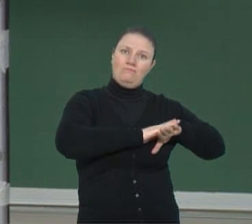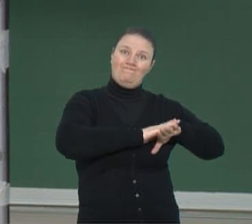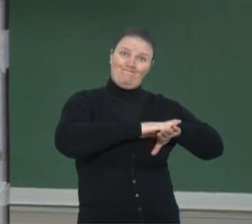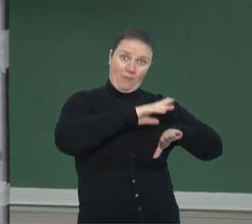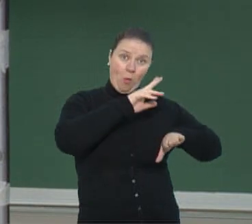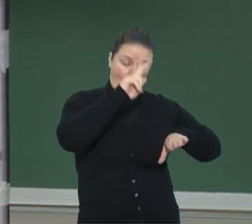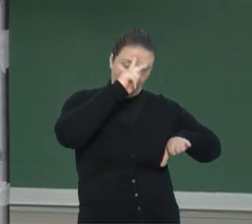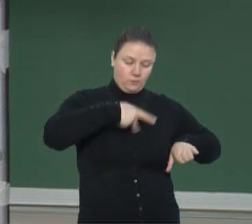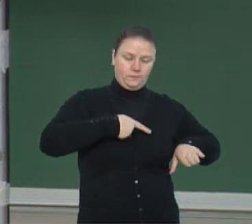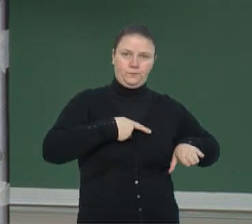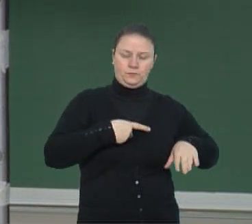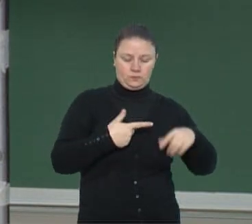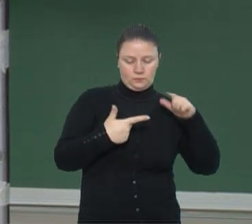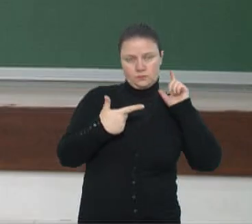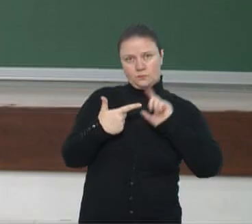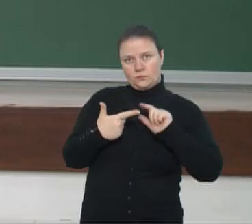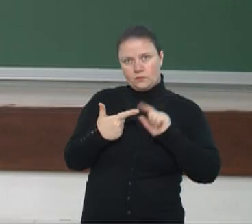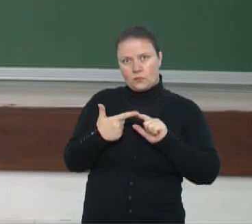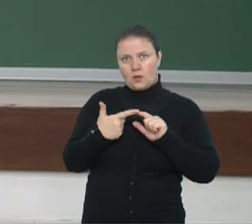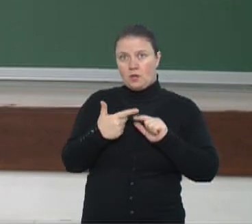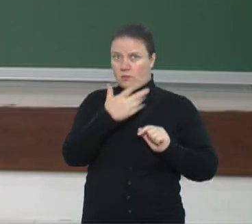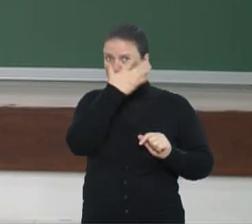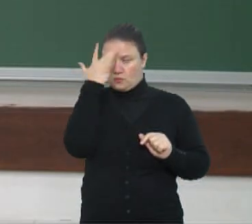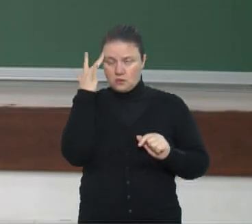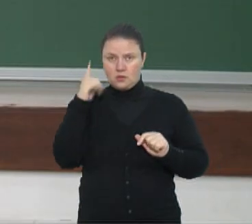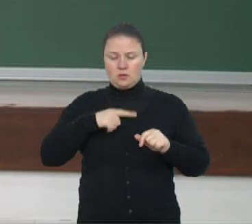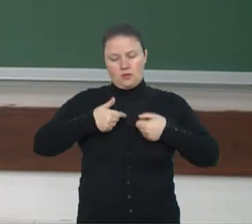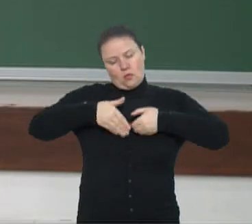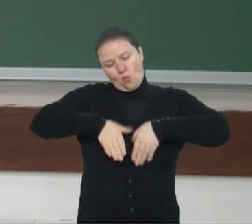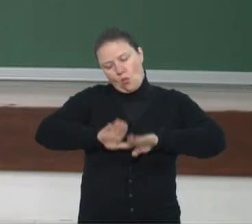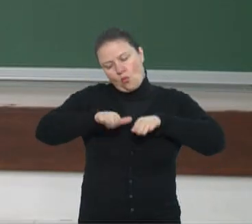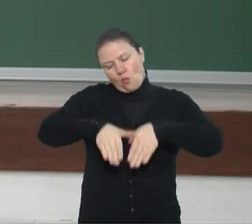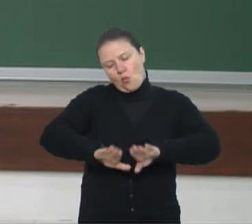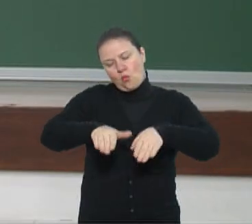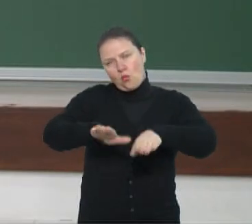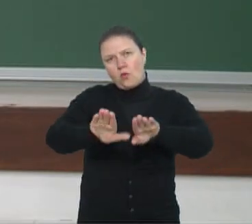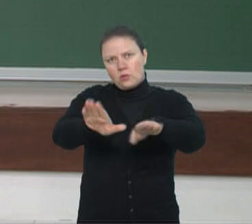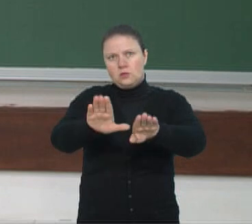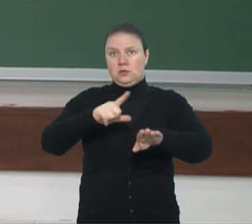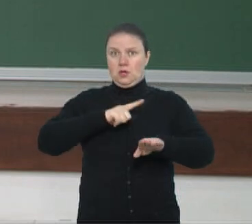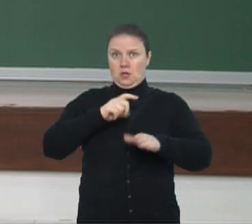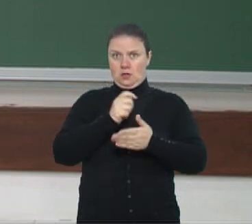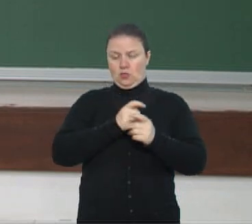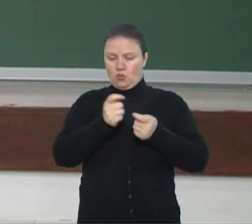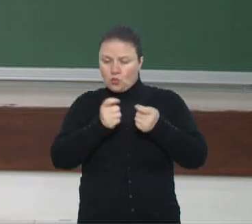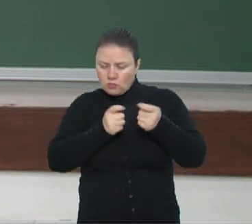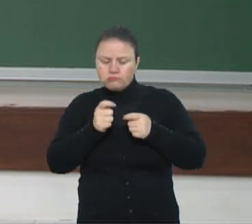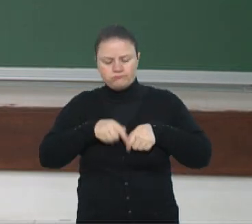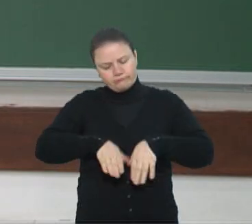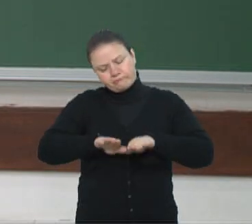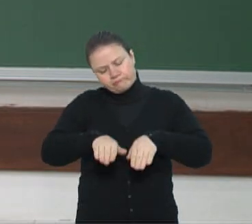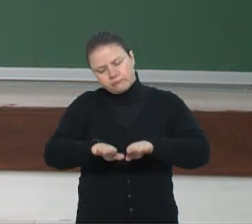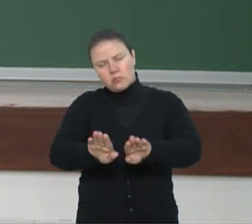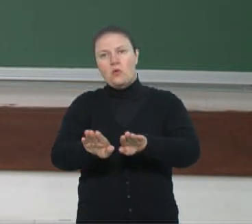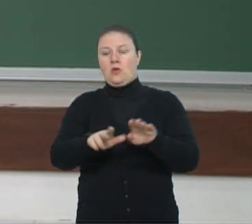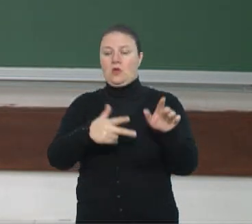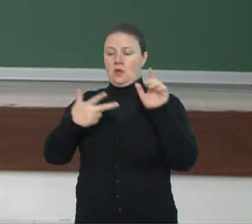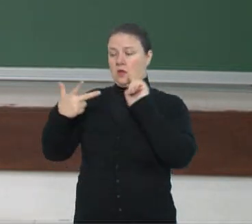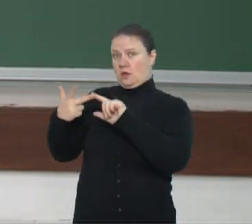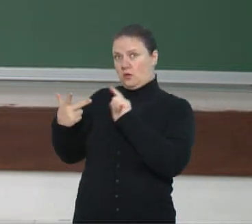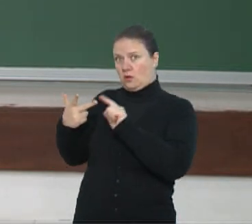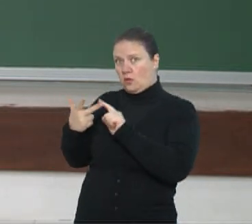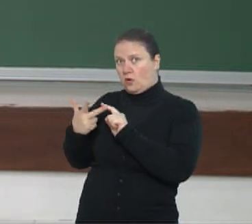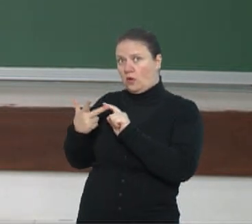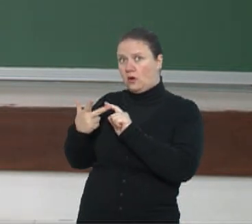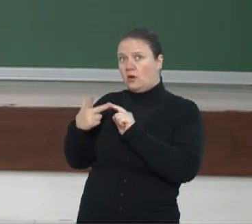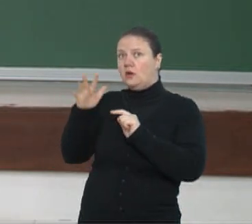Na maquinofatura, já é aquela pessoa que já tem uma máquina de costura em casa, ainda é ela que domina tudo. E agora, o trabalho fabril, daí